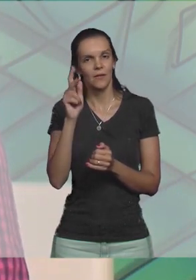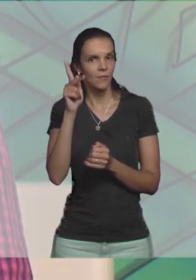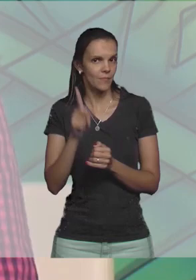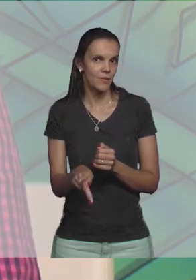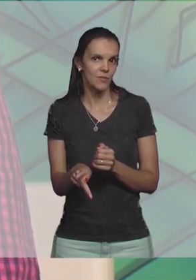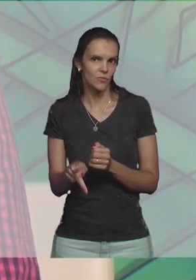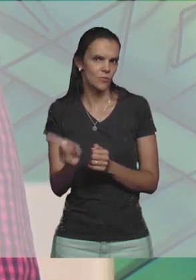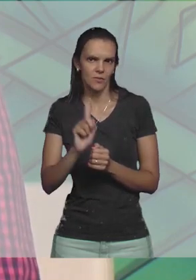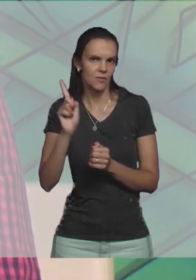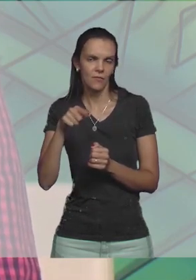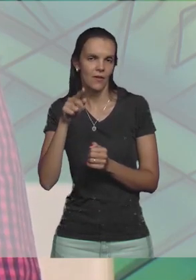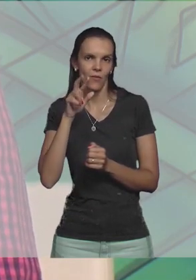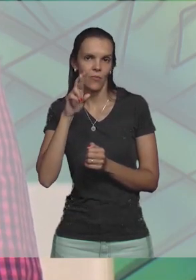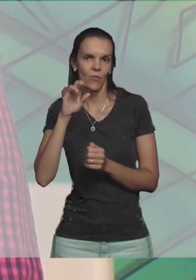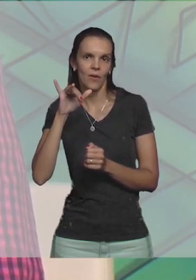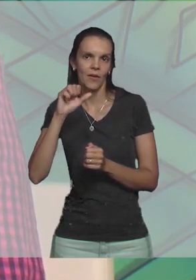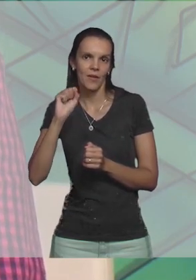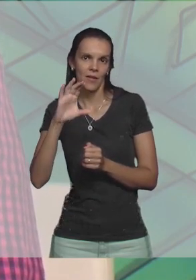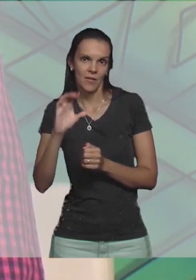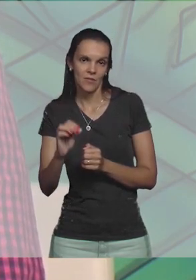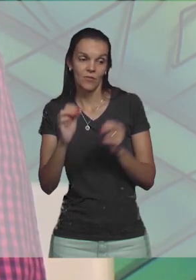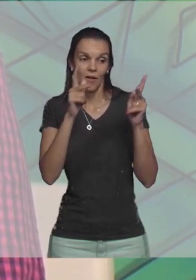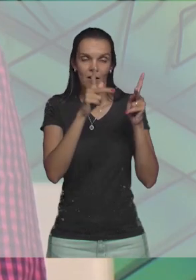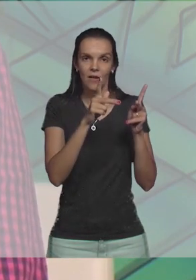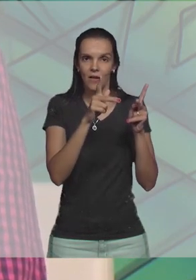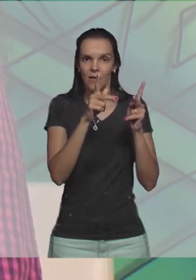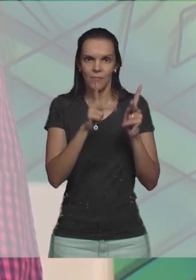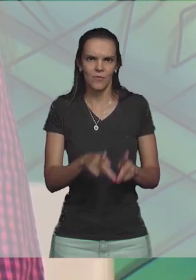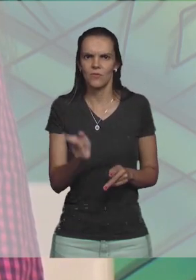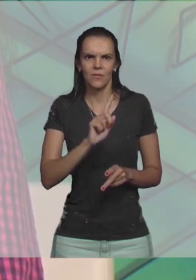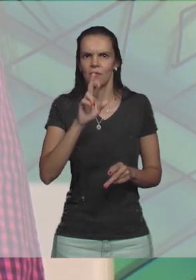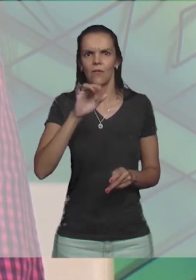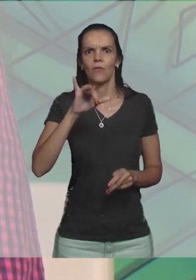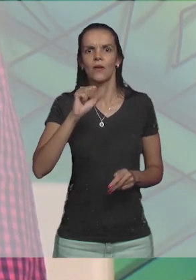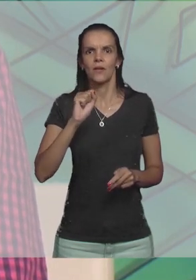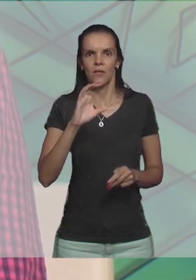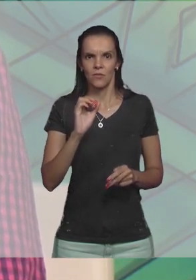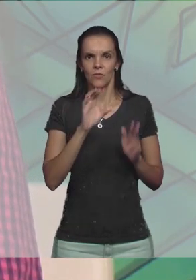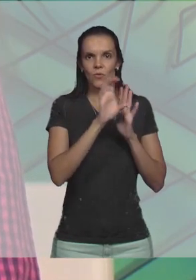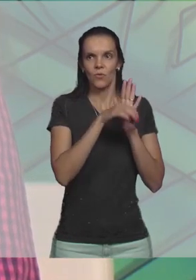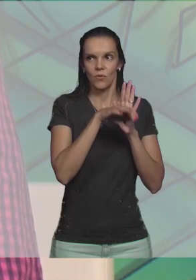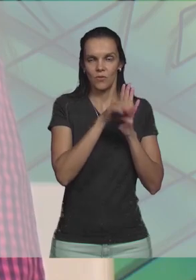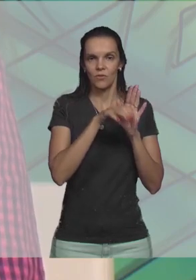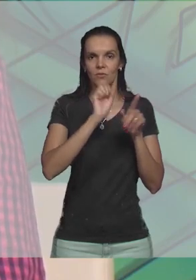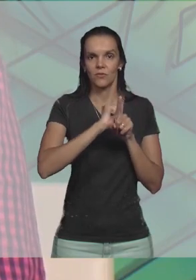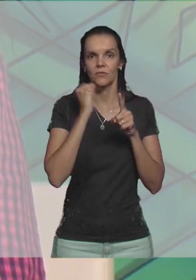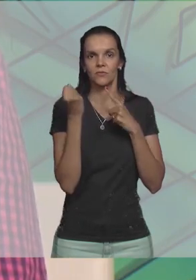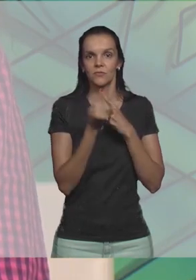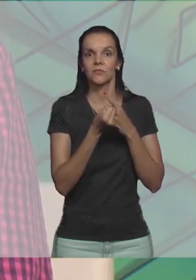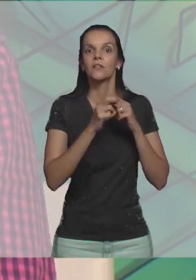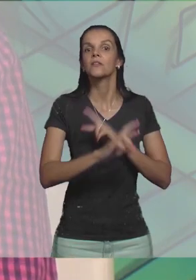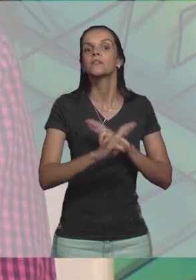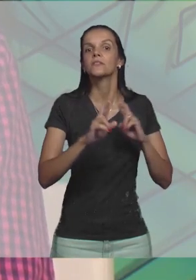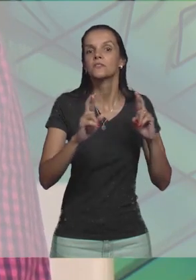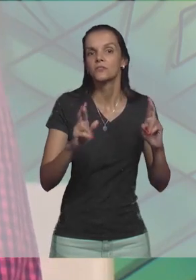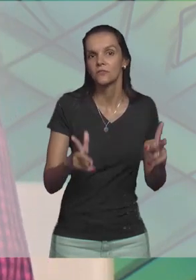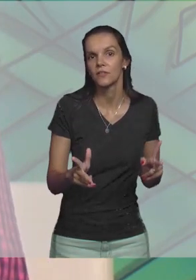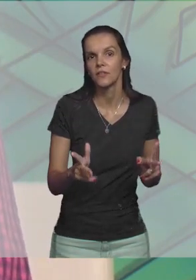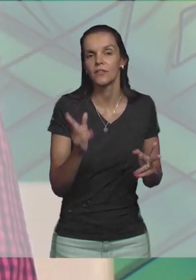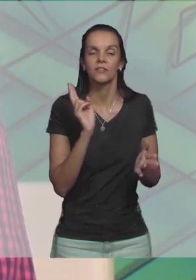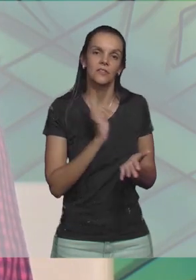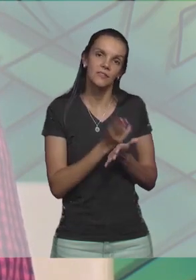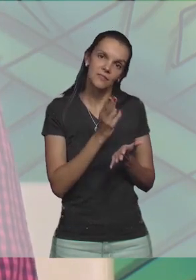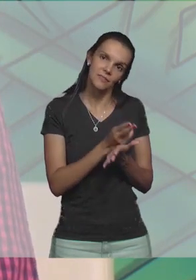é o risco, a situação é de risco, né? A pessoa não apresenta o risco. O conceito de risco social, ele vem sendo